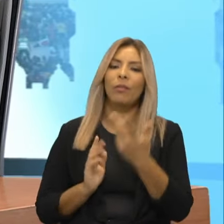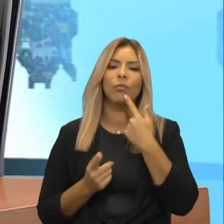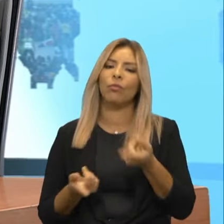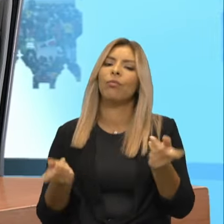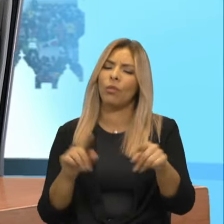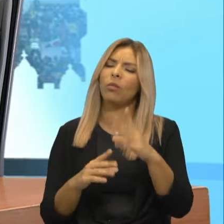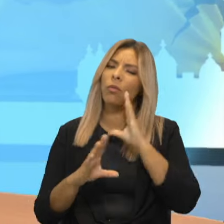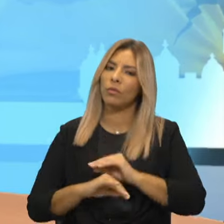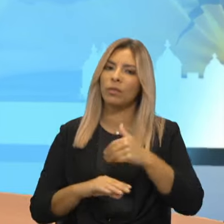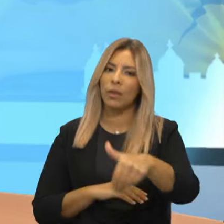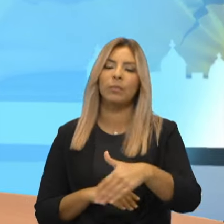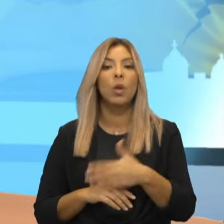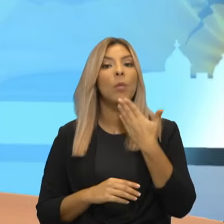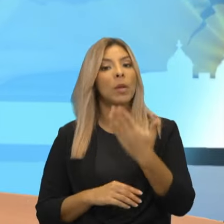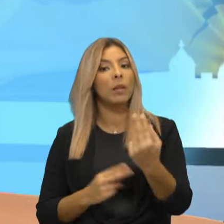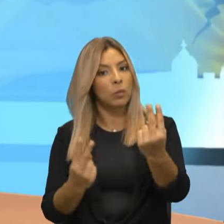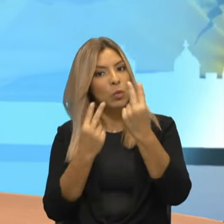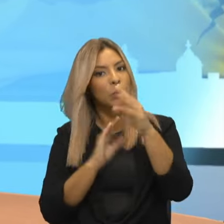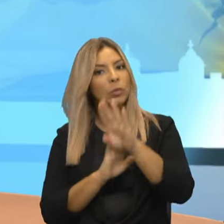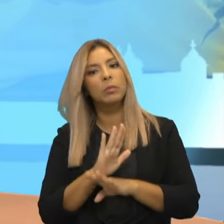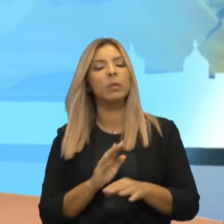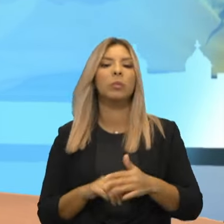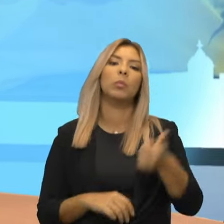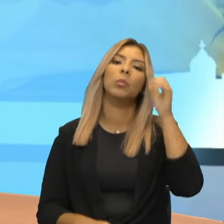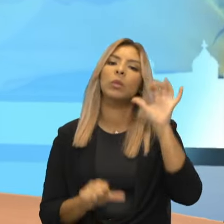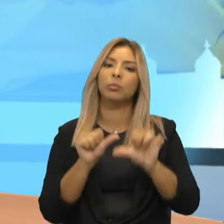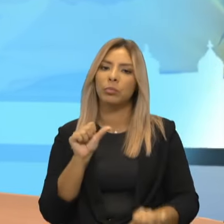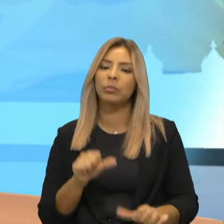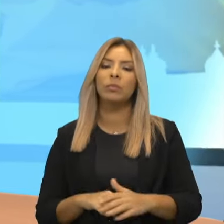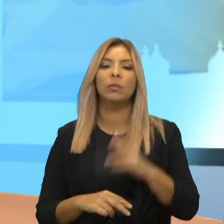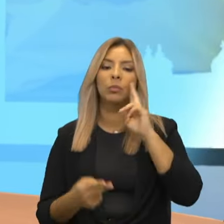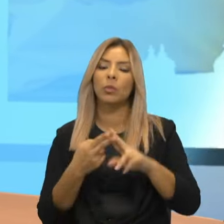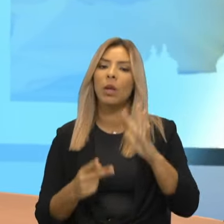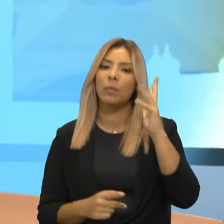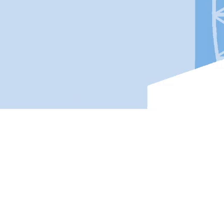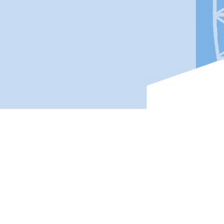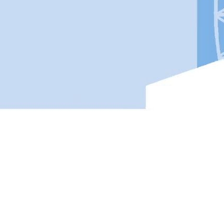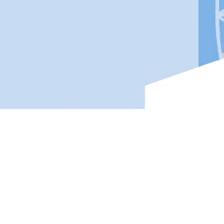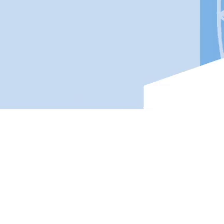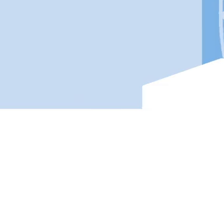Agradecemos também a atenção que nos dispensou. Tenha então uma ótima tarde e até amanhã, se Deus quiser.